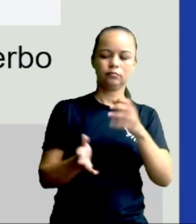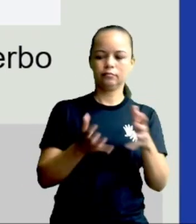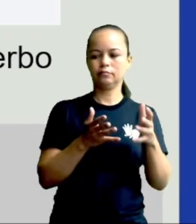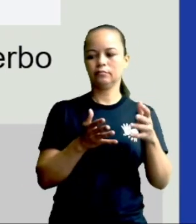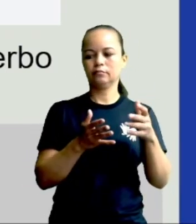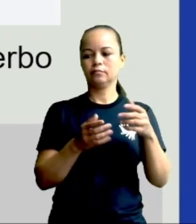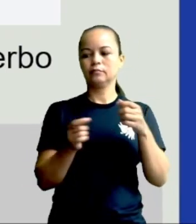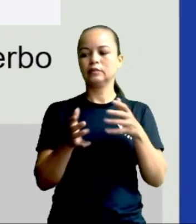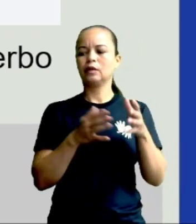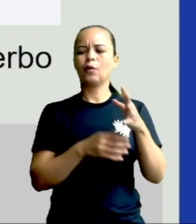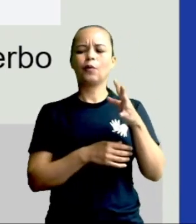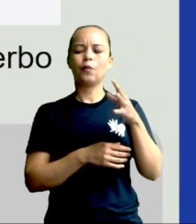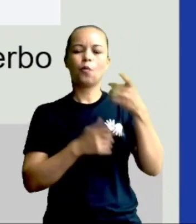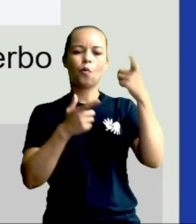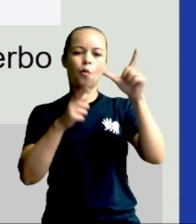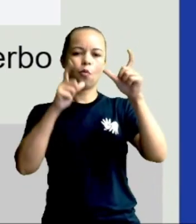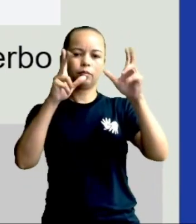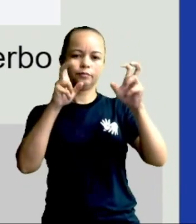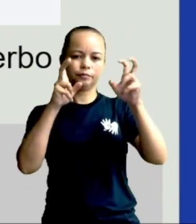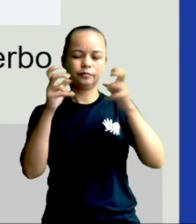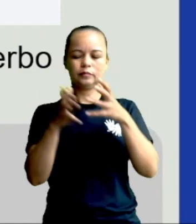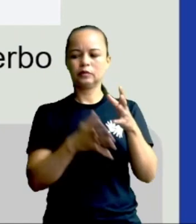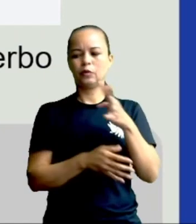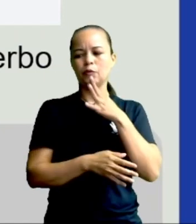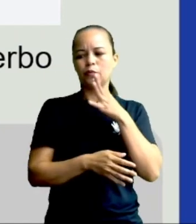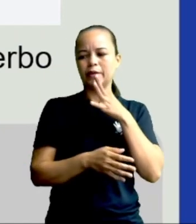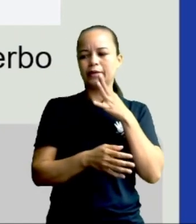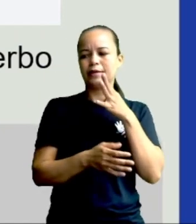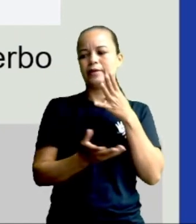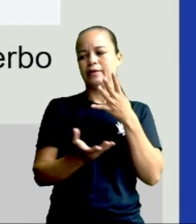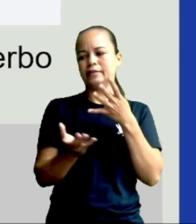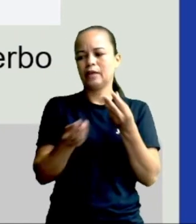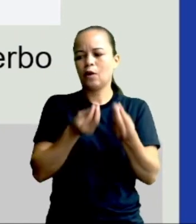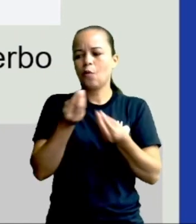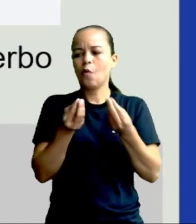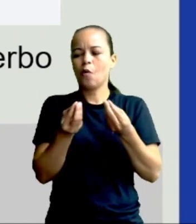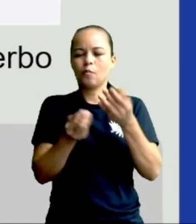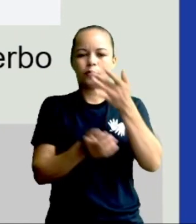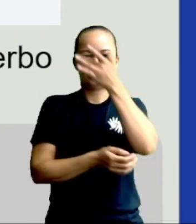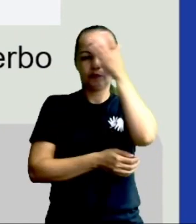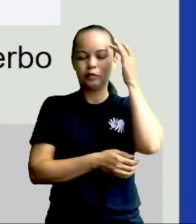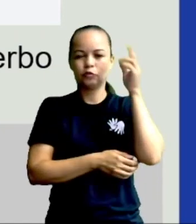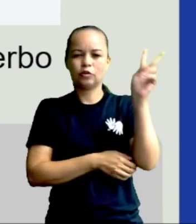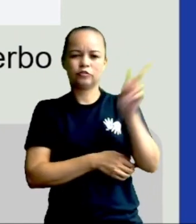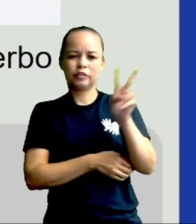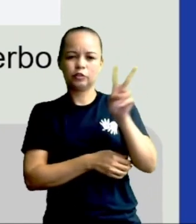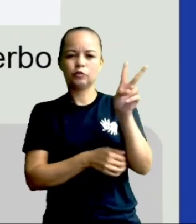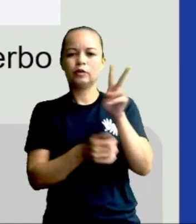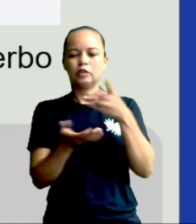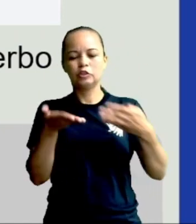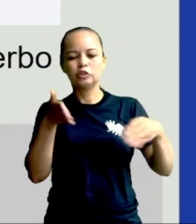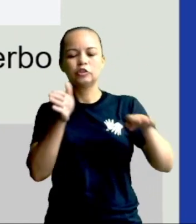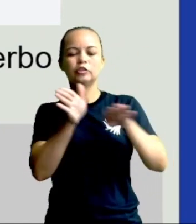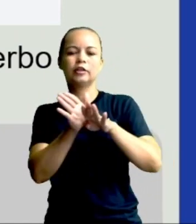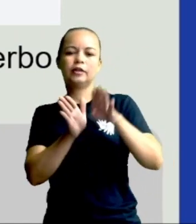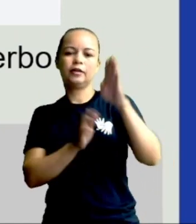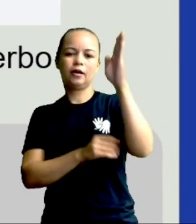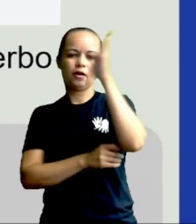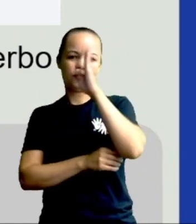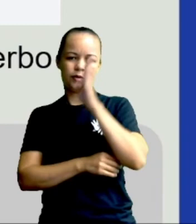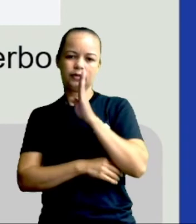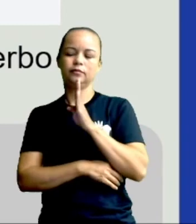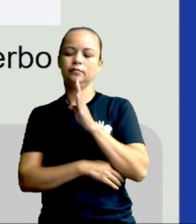conheça a saga dos venezuelanos que chegam ao Brasil quem chega chega